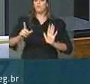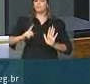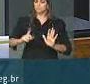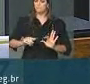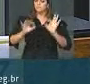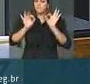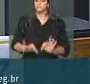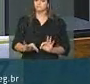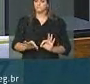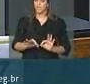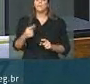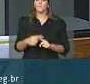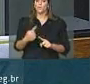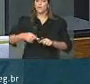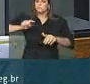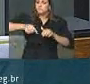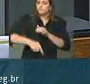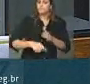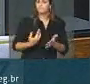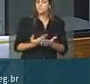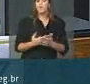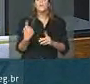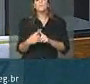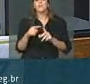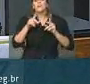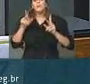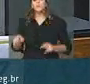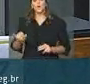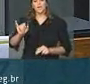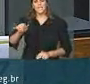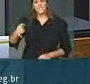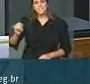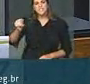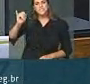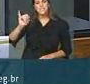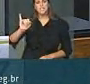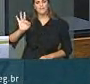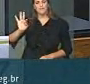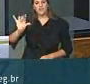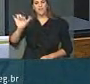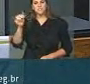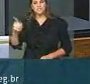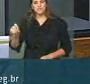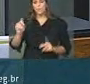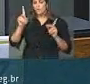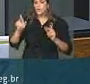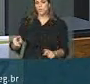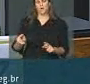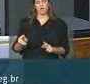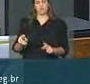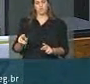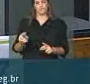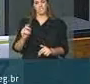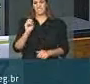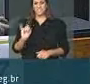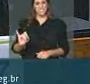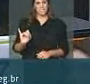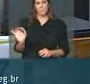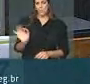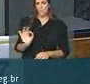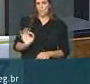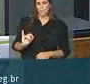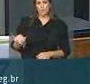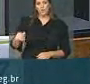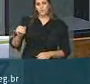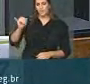consistência. Porque corrige pelo índice oficial da inflação. Se a gente não repõe a inflação,